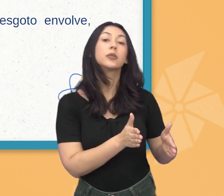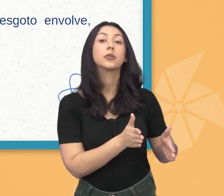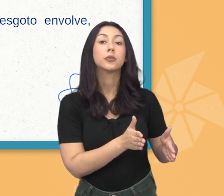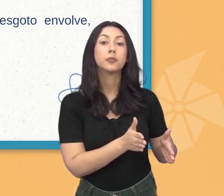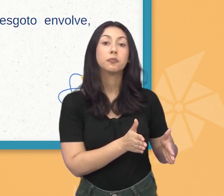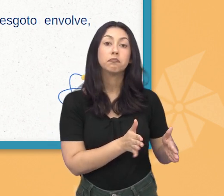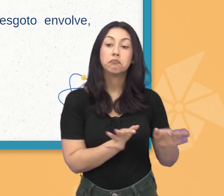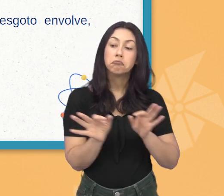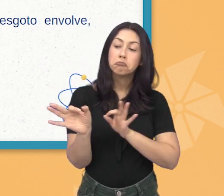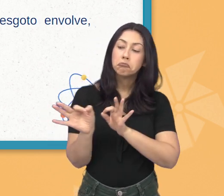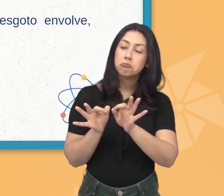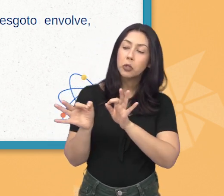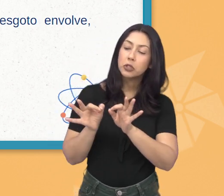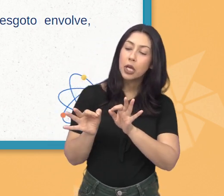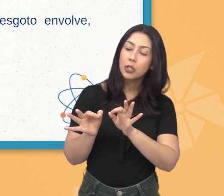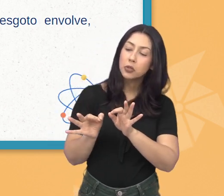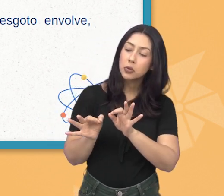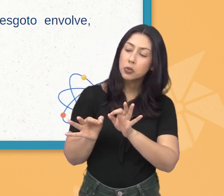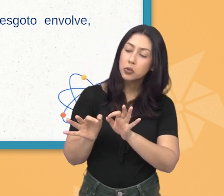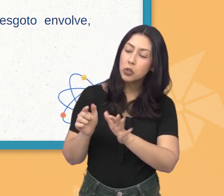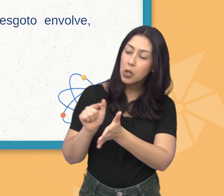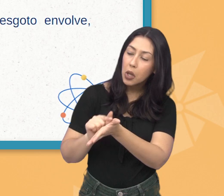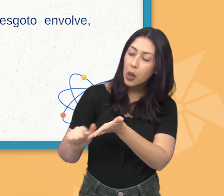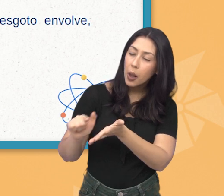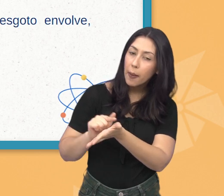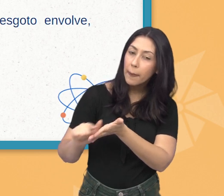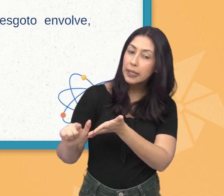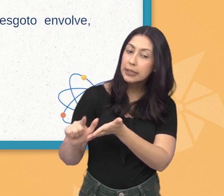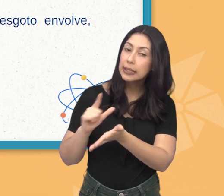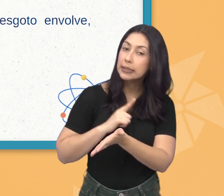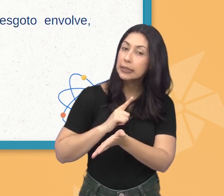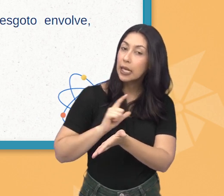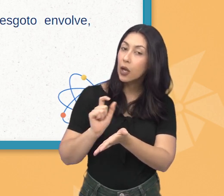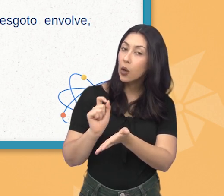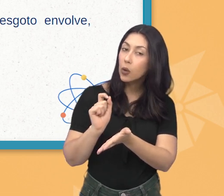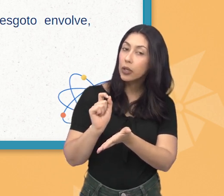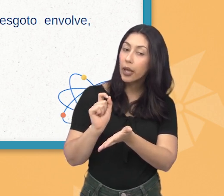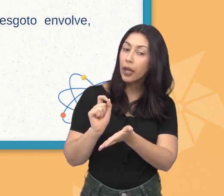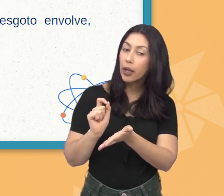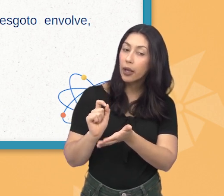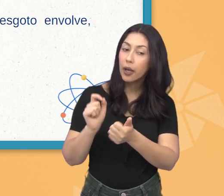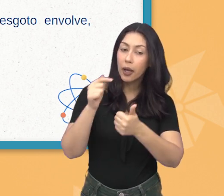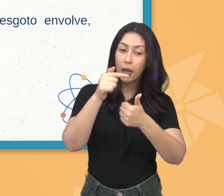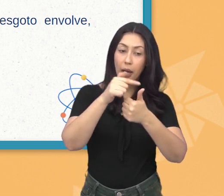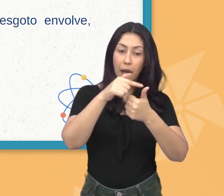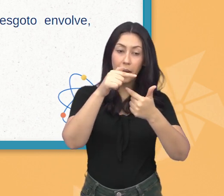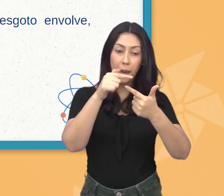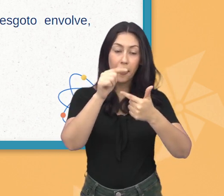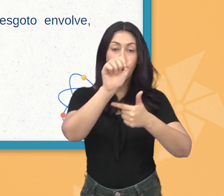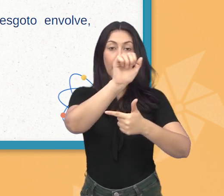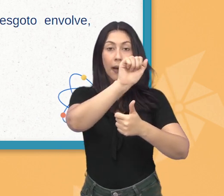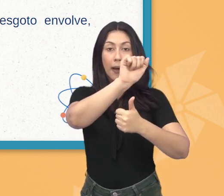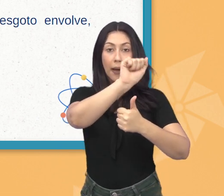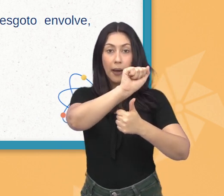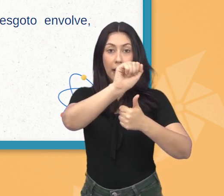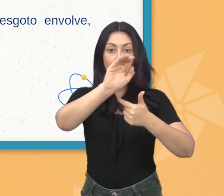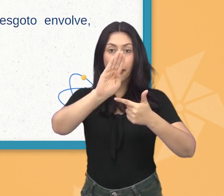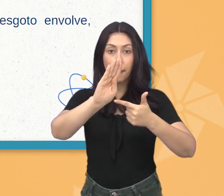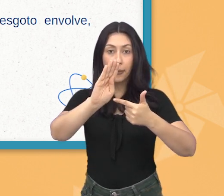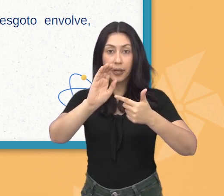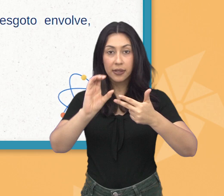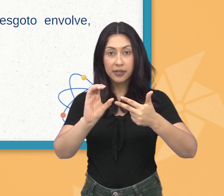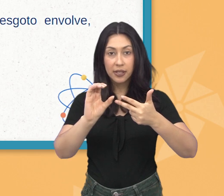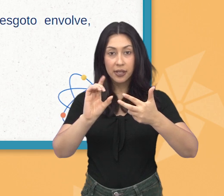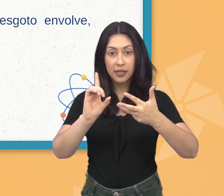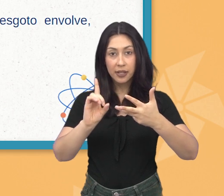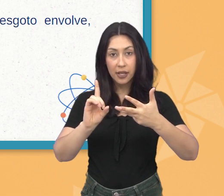4, o processo de tratamento de esgoto envolve respectivamente as etapas de filtração, catação e decantação,